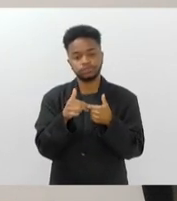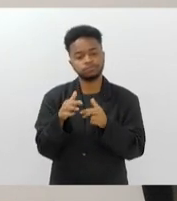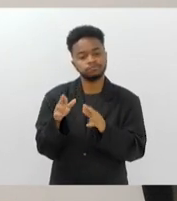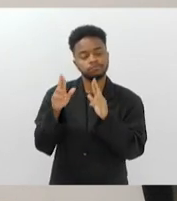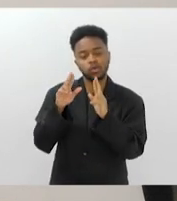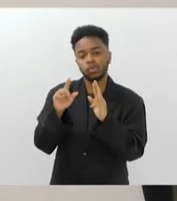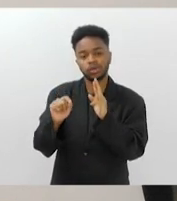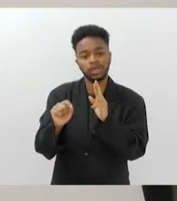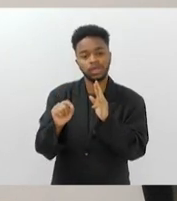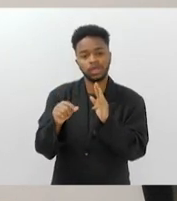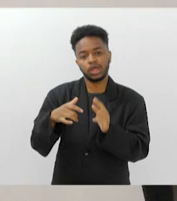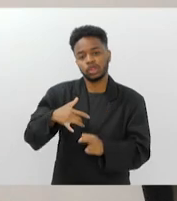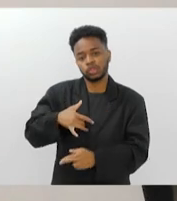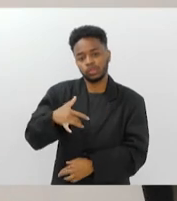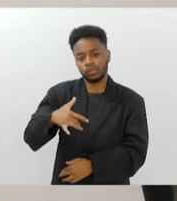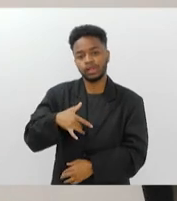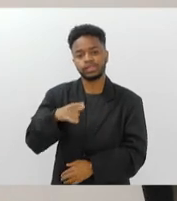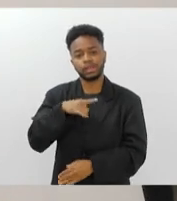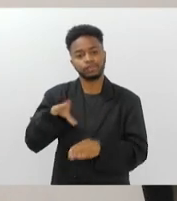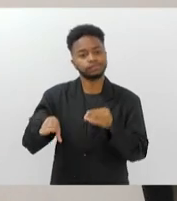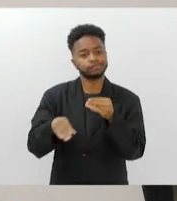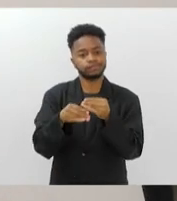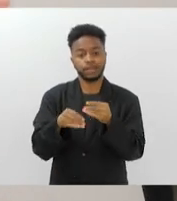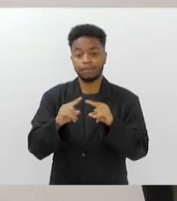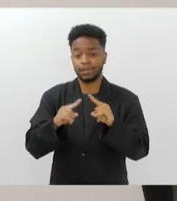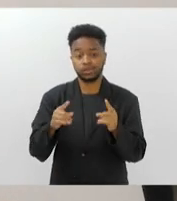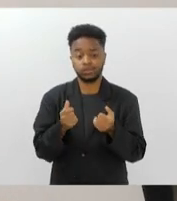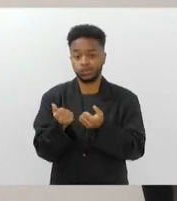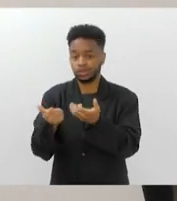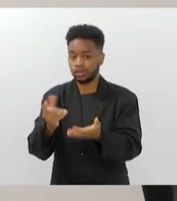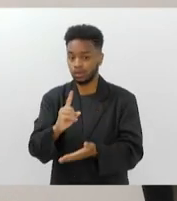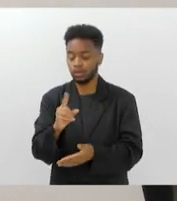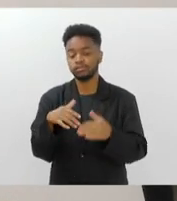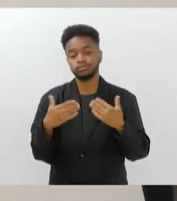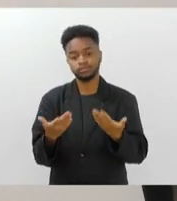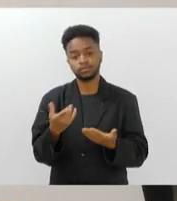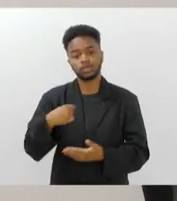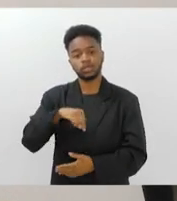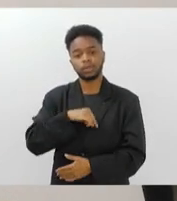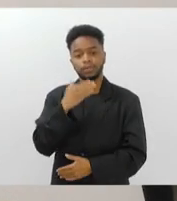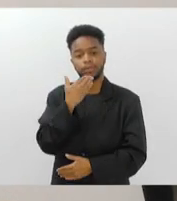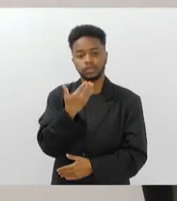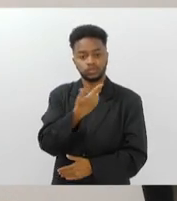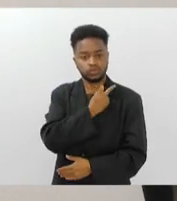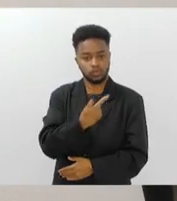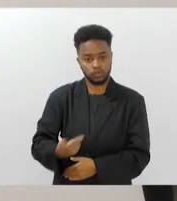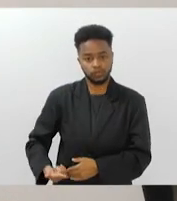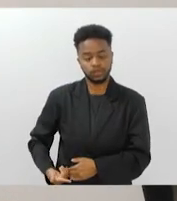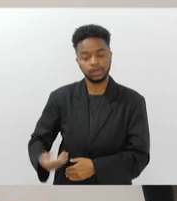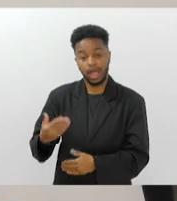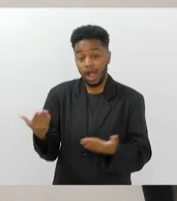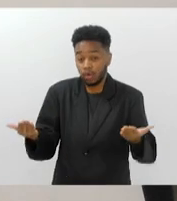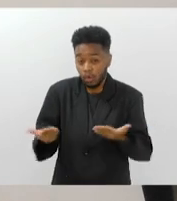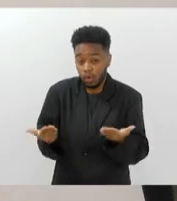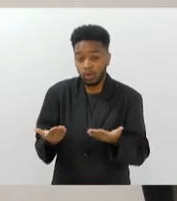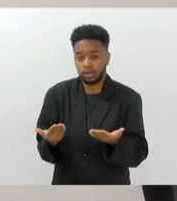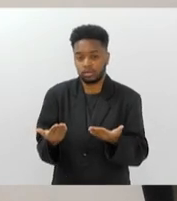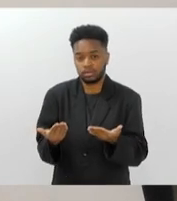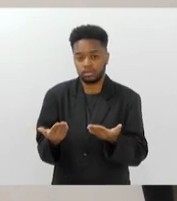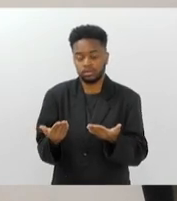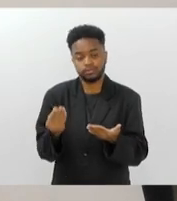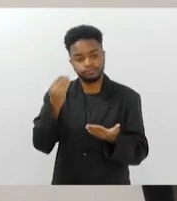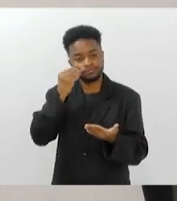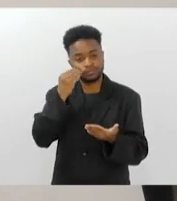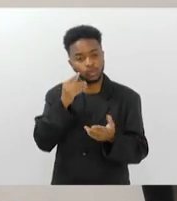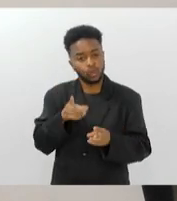a tuberculose teria um recurso extra e não recebeu então a gente fez essa solicitação ao governo para que nesse momento pelo menos a gente